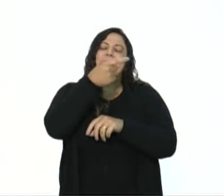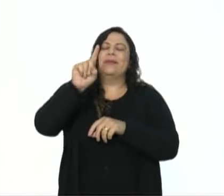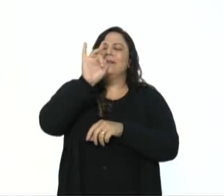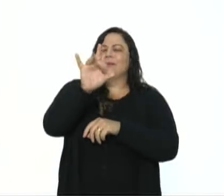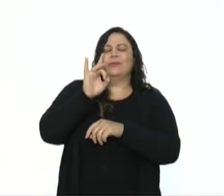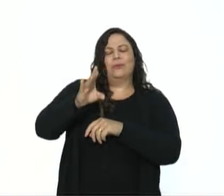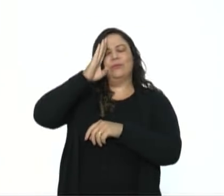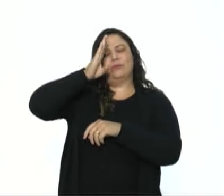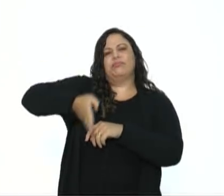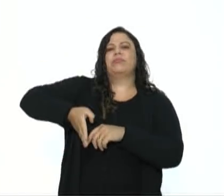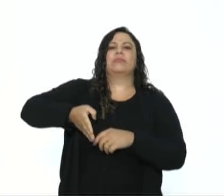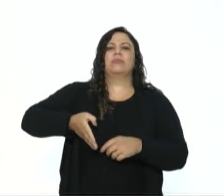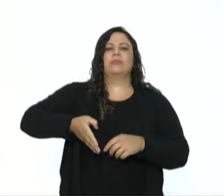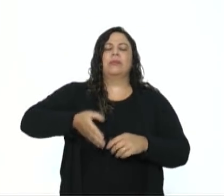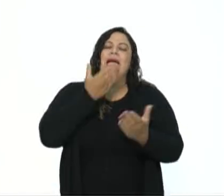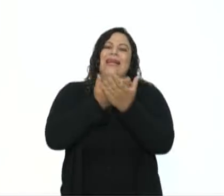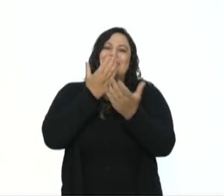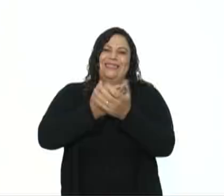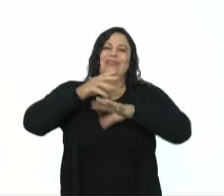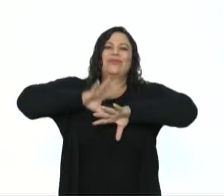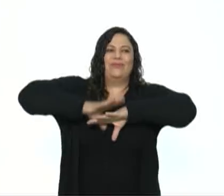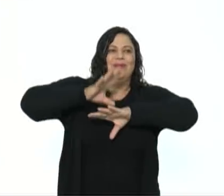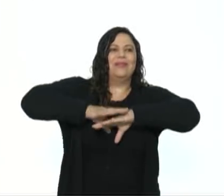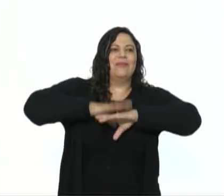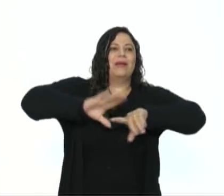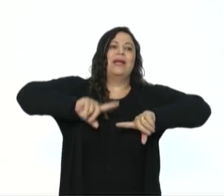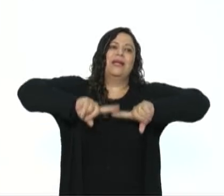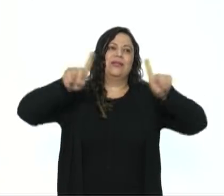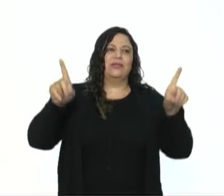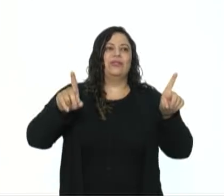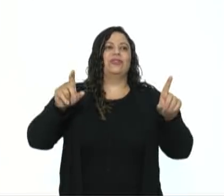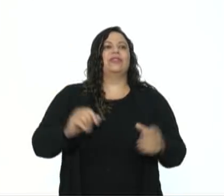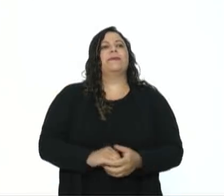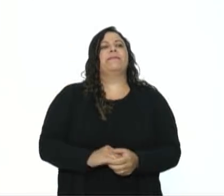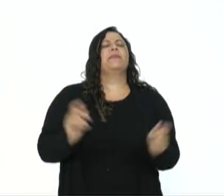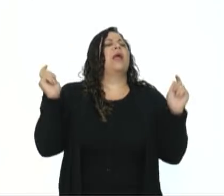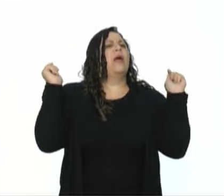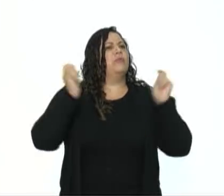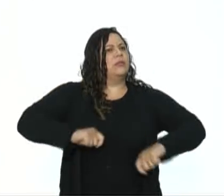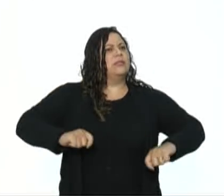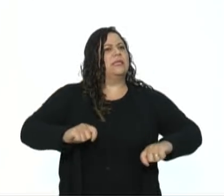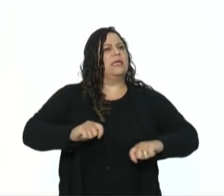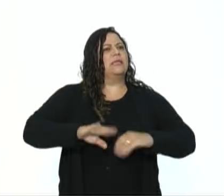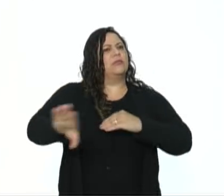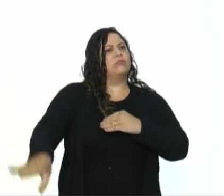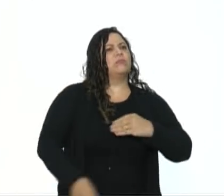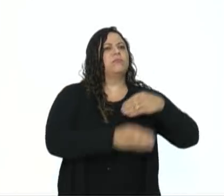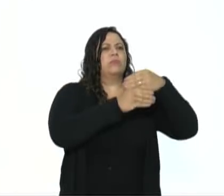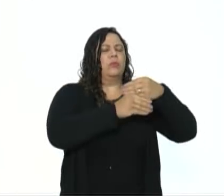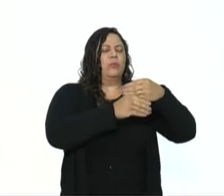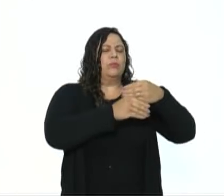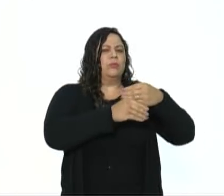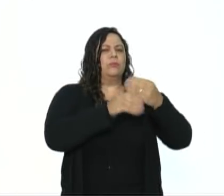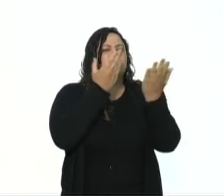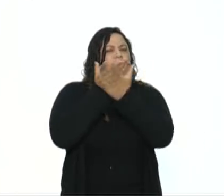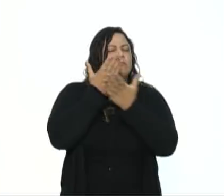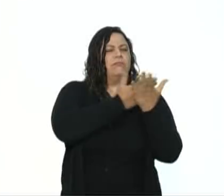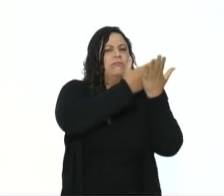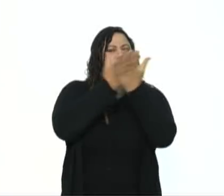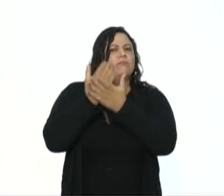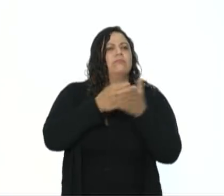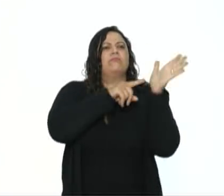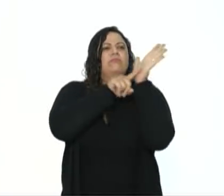de matemática. A educação financeira poderá ser, inclusive, objeto de estudo em